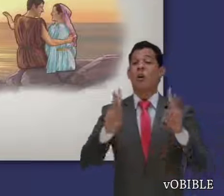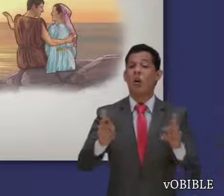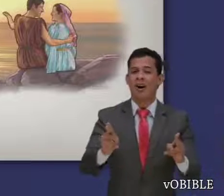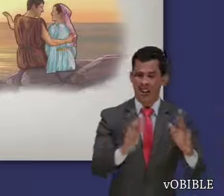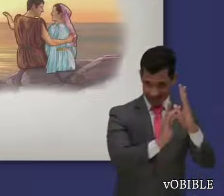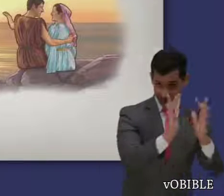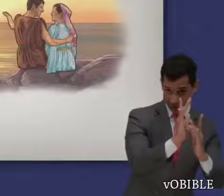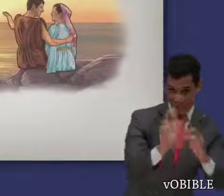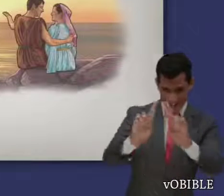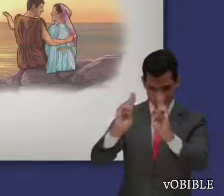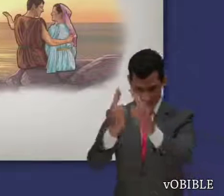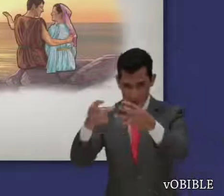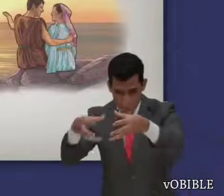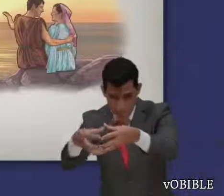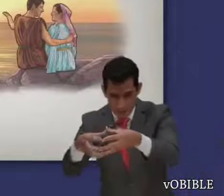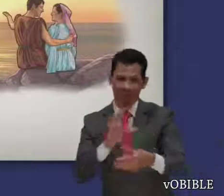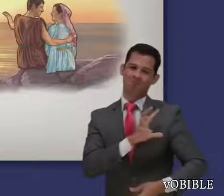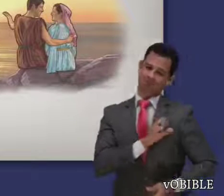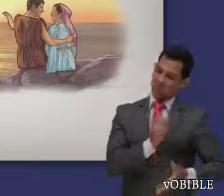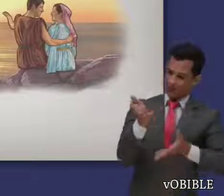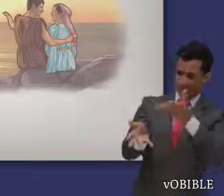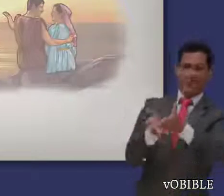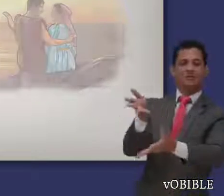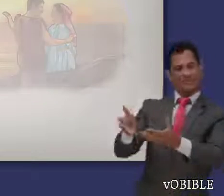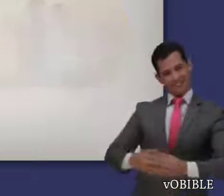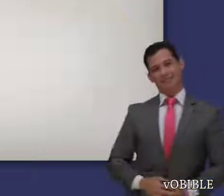como também o Cristo amou a congregação.